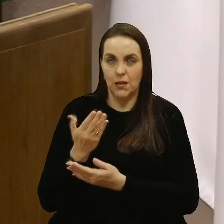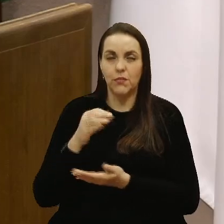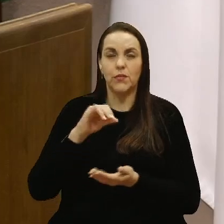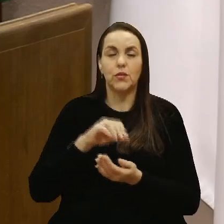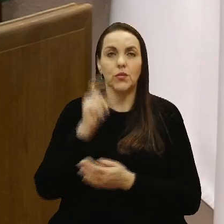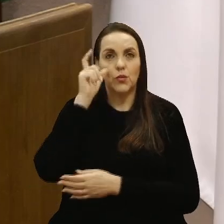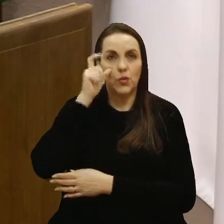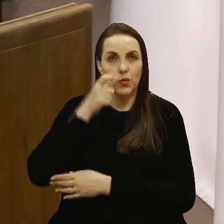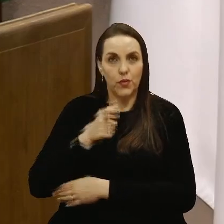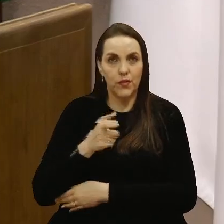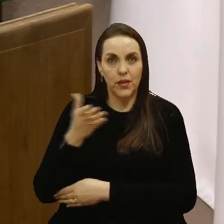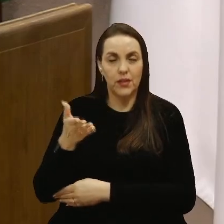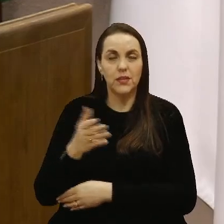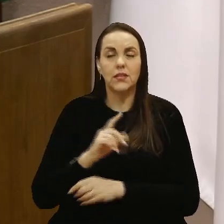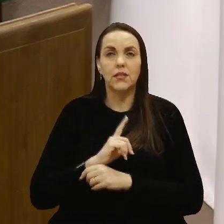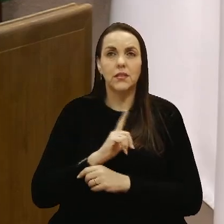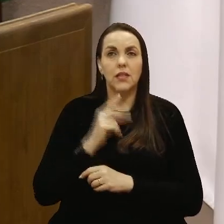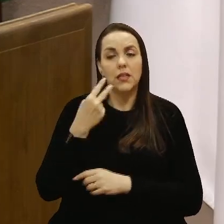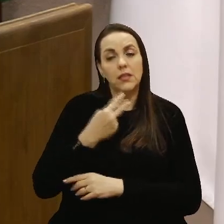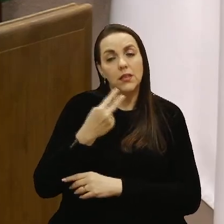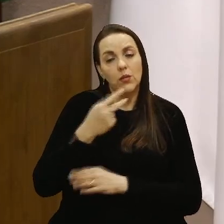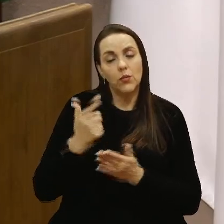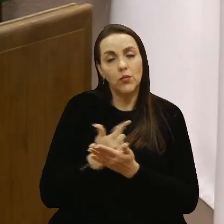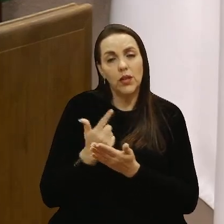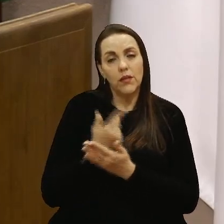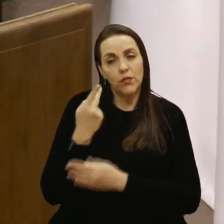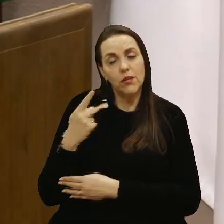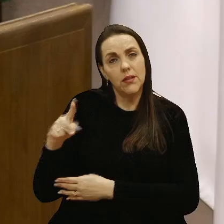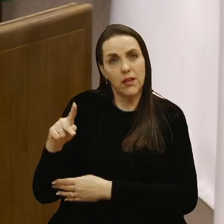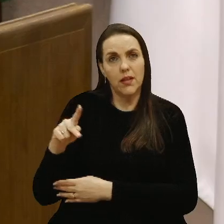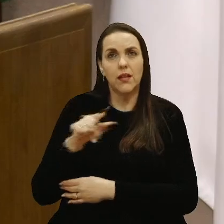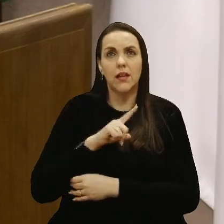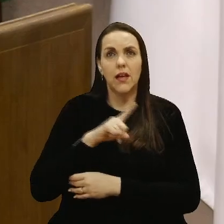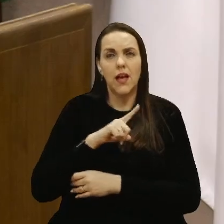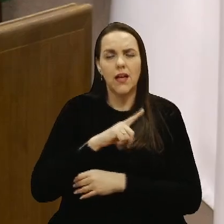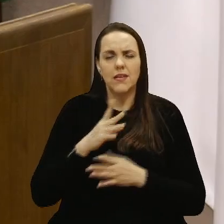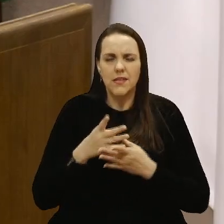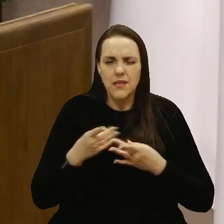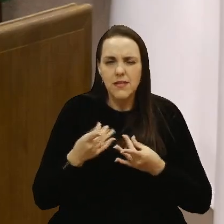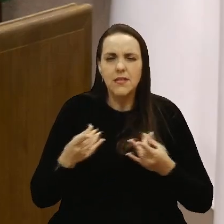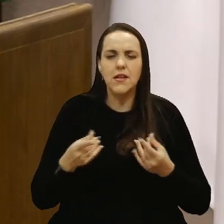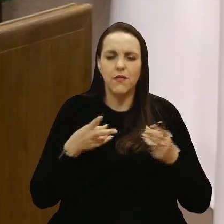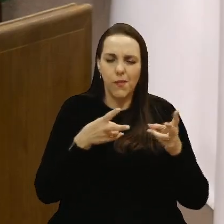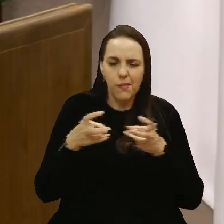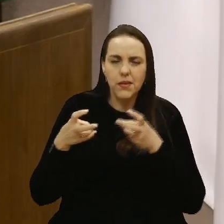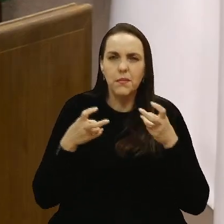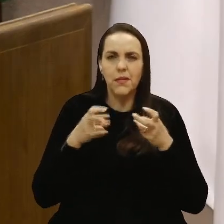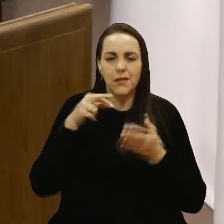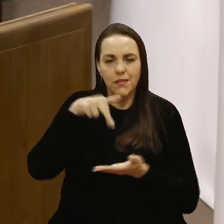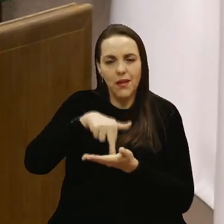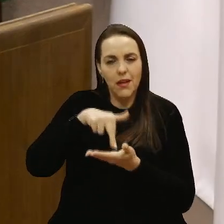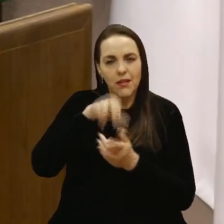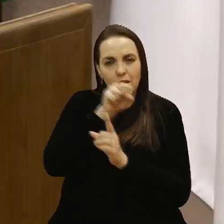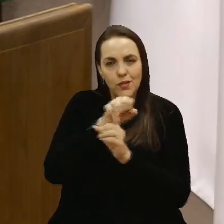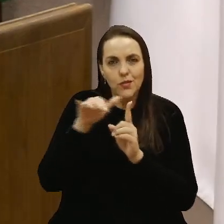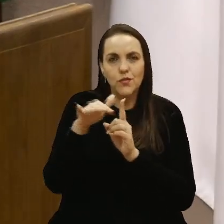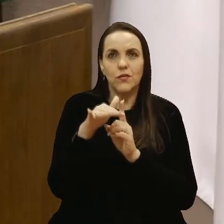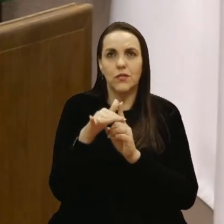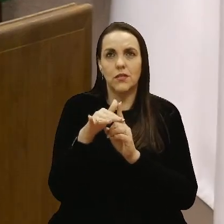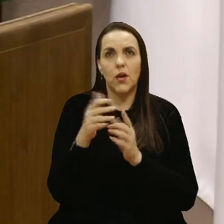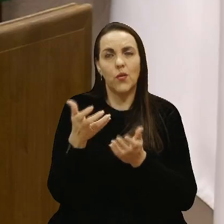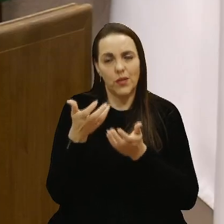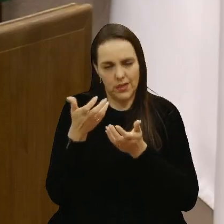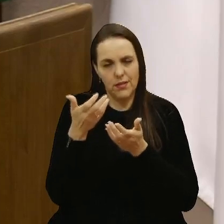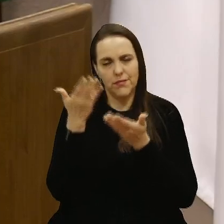Cultura Ordovás, onde foi o seu 2º livro, e a Lara ela traz toda uma sensibilidade, uma percepção sobre a realidade social, e gostaria de fazer um voto